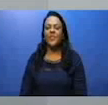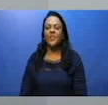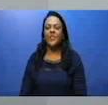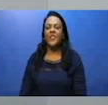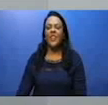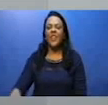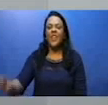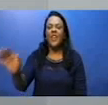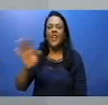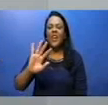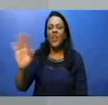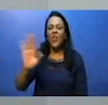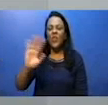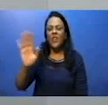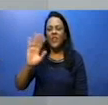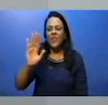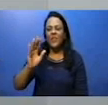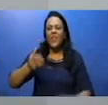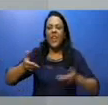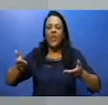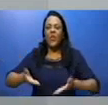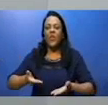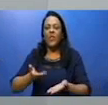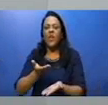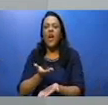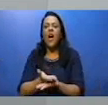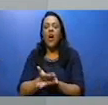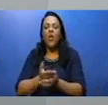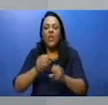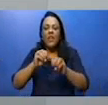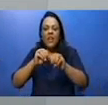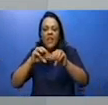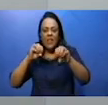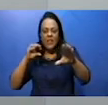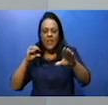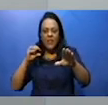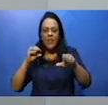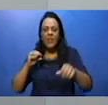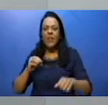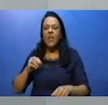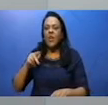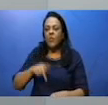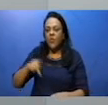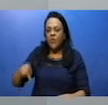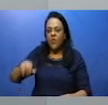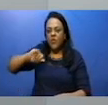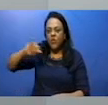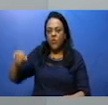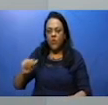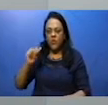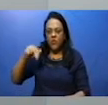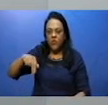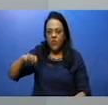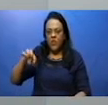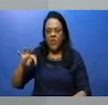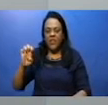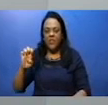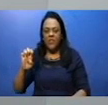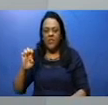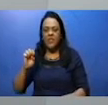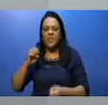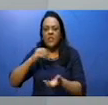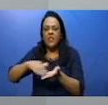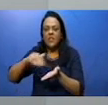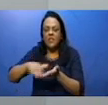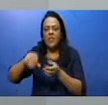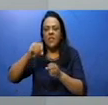Olá, vamos para mais uma videoaula? Professora Janete, da Rede Municipal de Educação. Sejam bem-vindos para